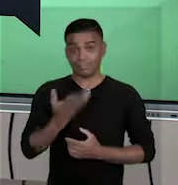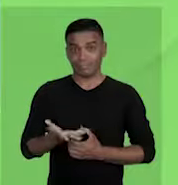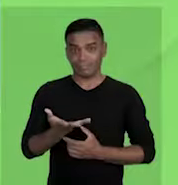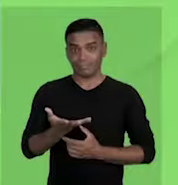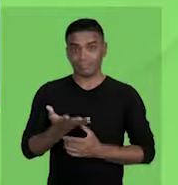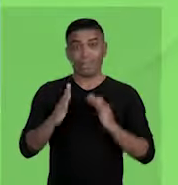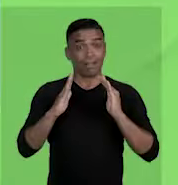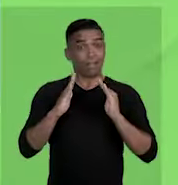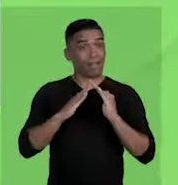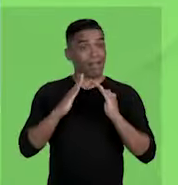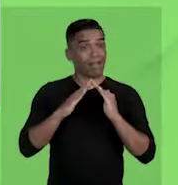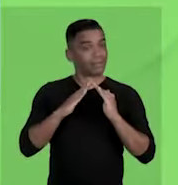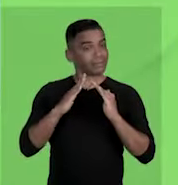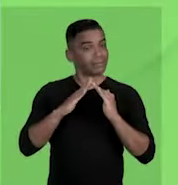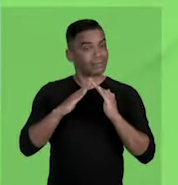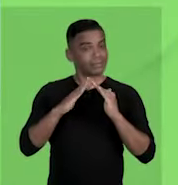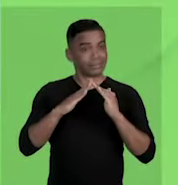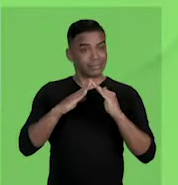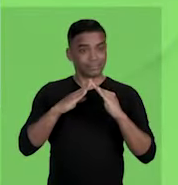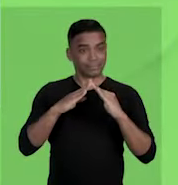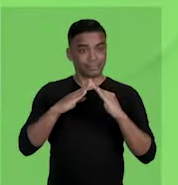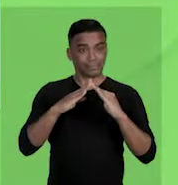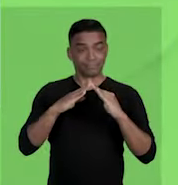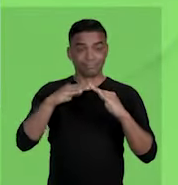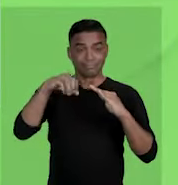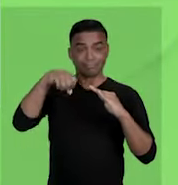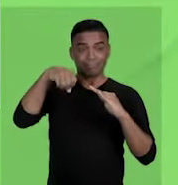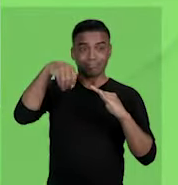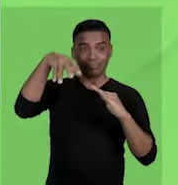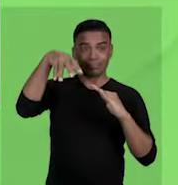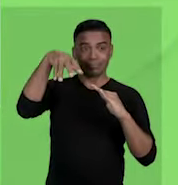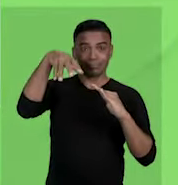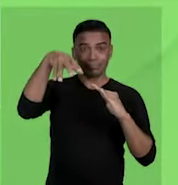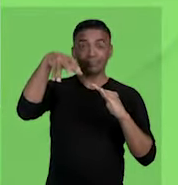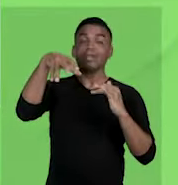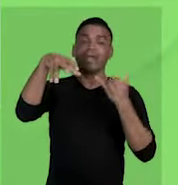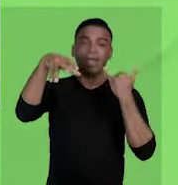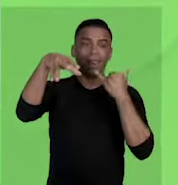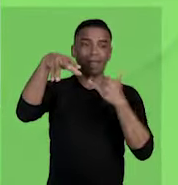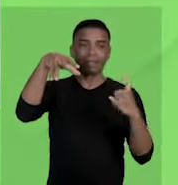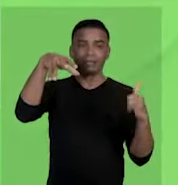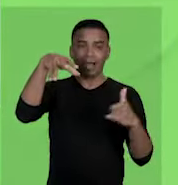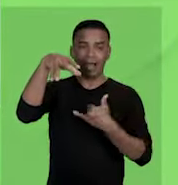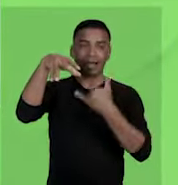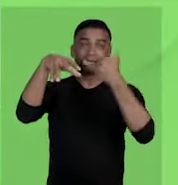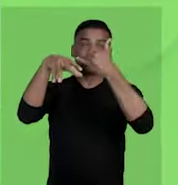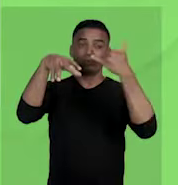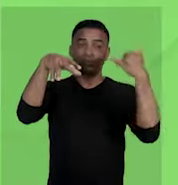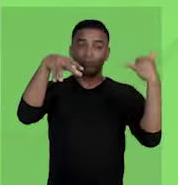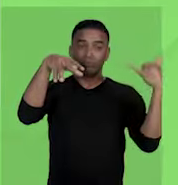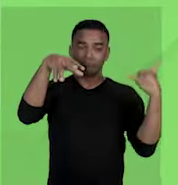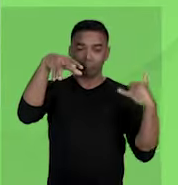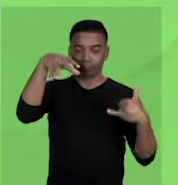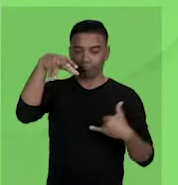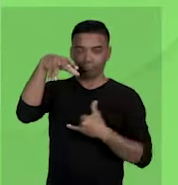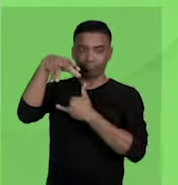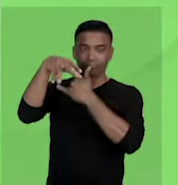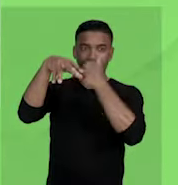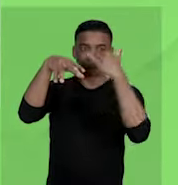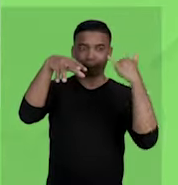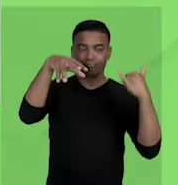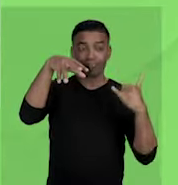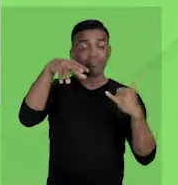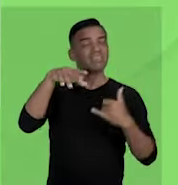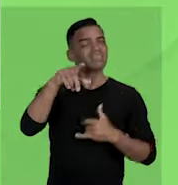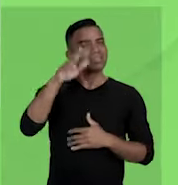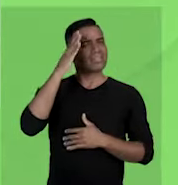nas casas, as lâmpadas acendem, né, porque tem uma corrente elétrica passando pelos fios da instalação elétrica. Mas